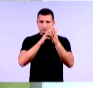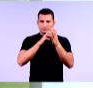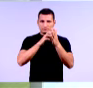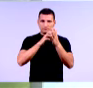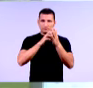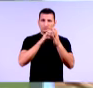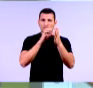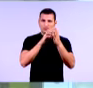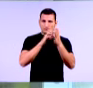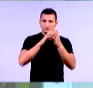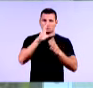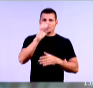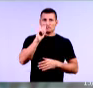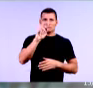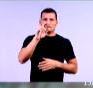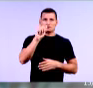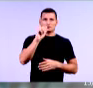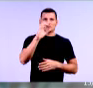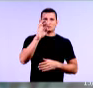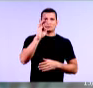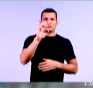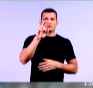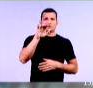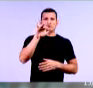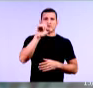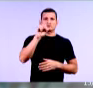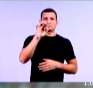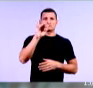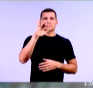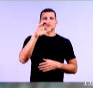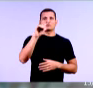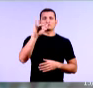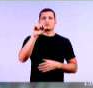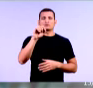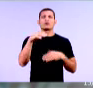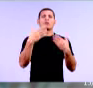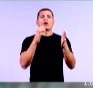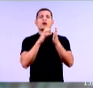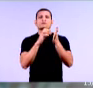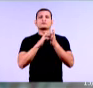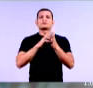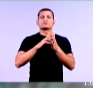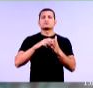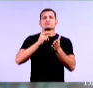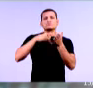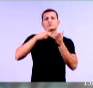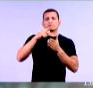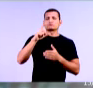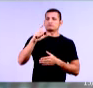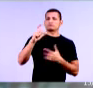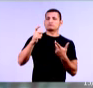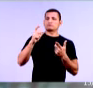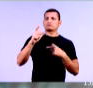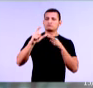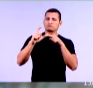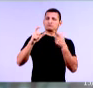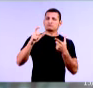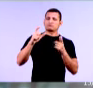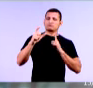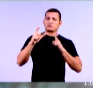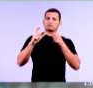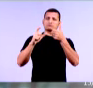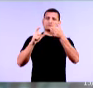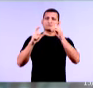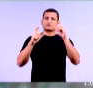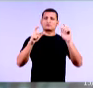Então vamos voltar ao pincel. Olha aqui, esse é um pincel. Quais são as características desse pincel? Você fala, olha, isso aqui é um pincel que deve ter 100 gramas,